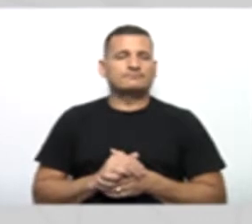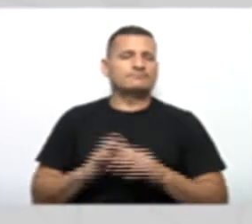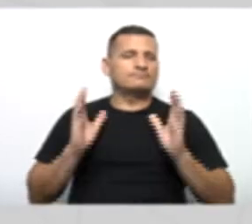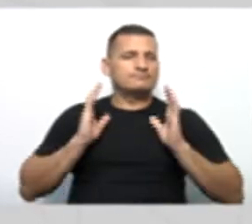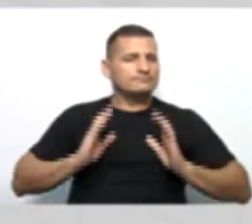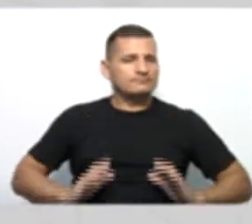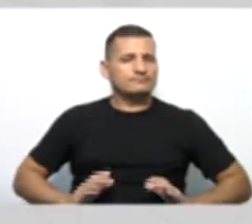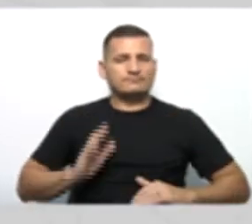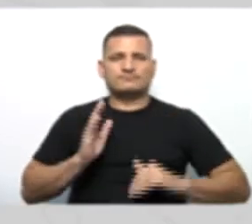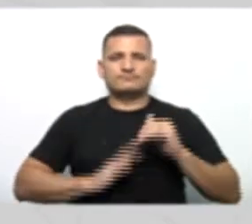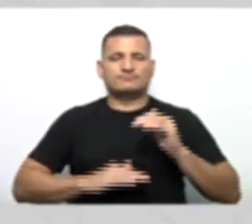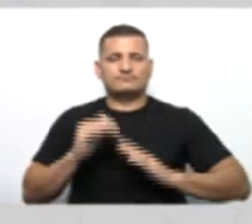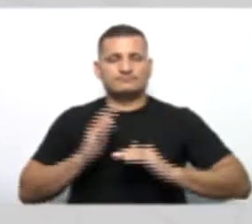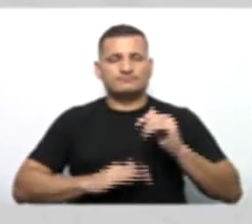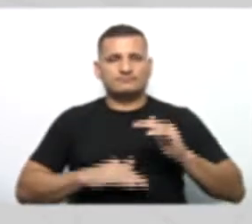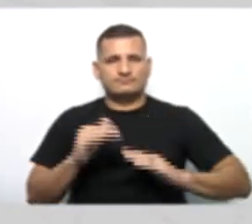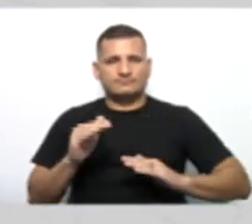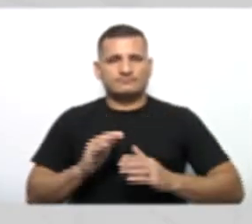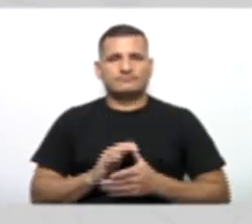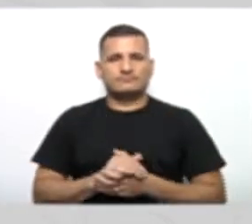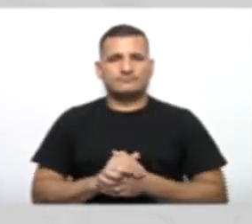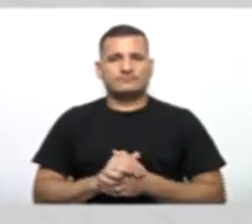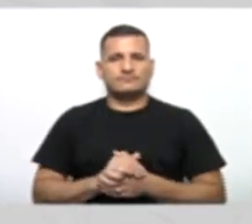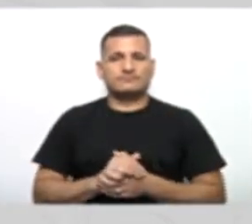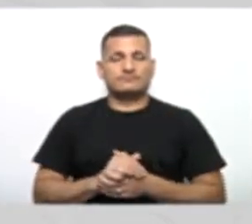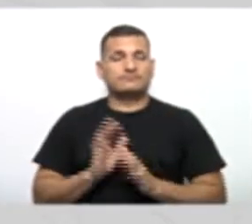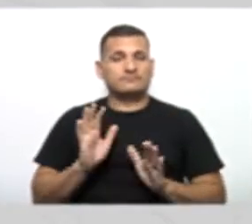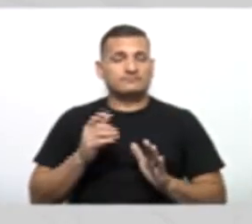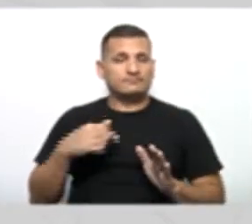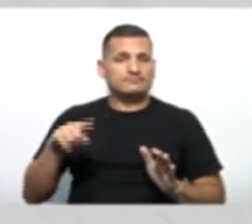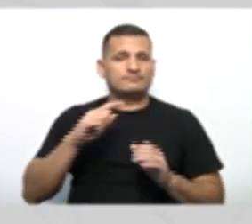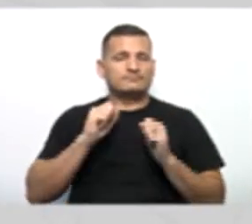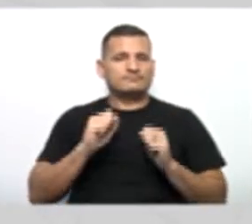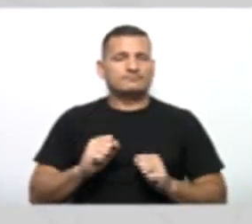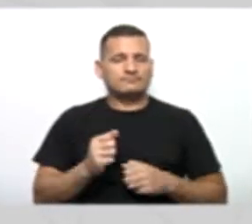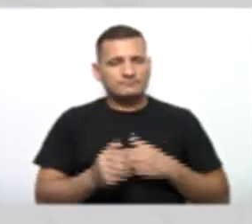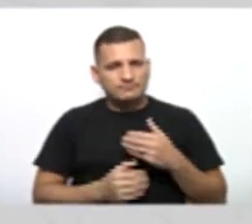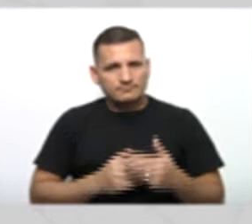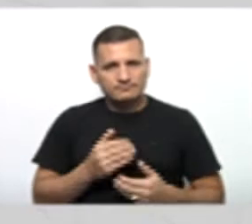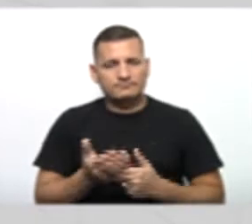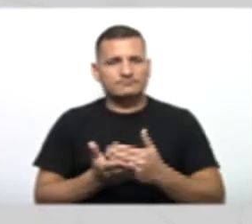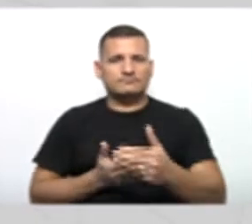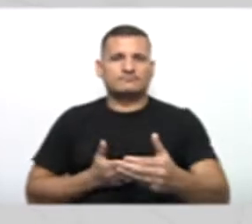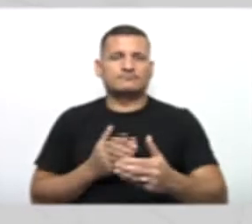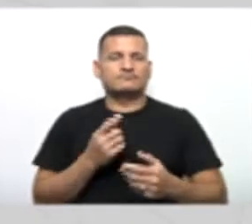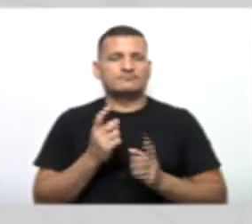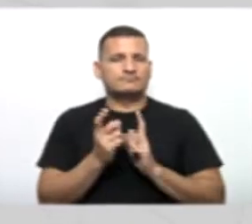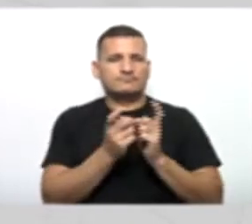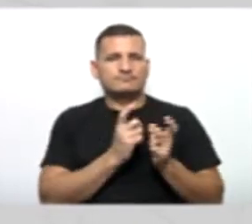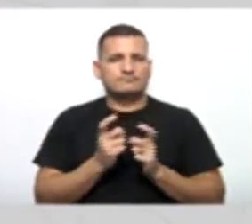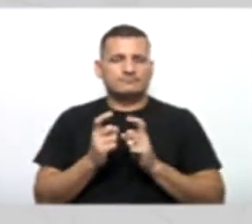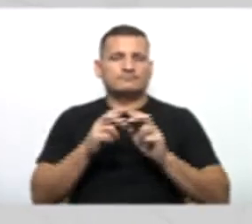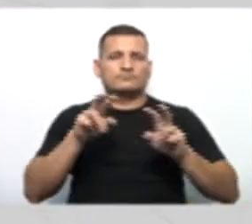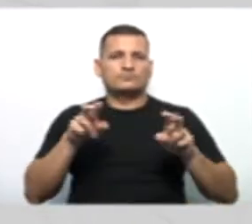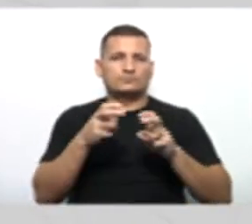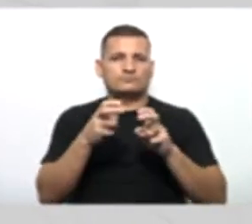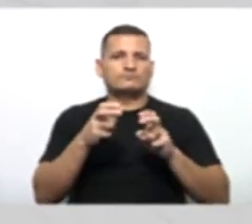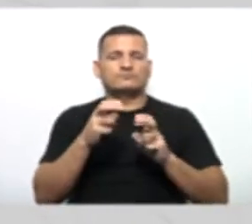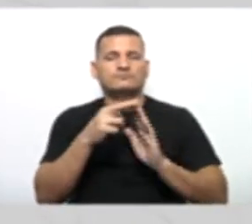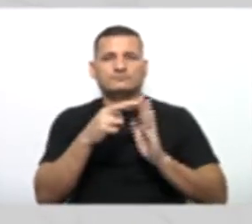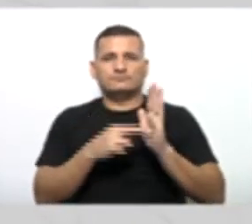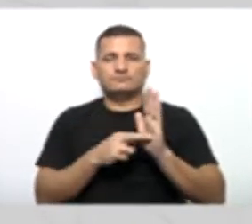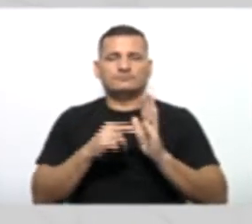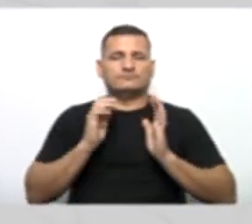conduta profissional né para nós para que nós possamos iniciar um processo de discussão sobre os códigos de ética